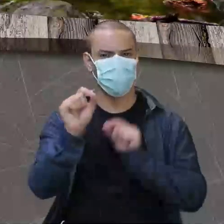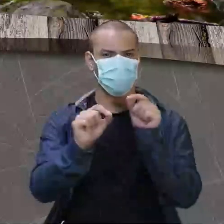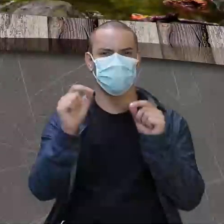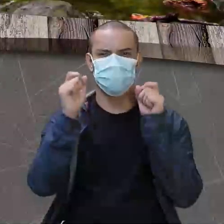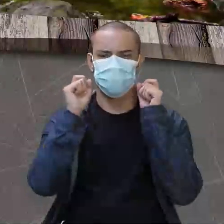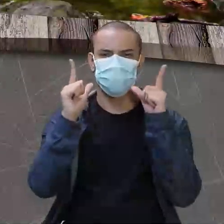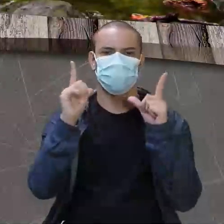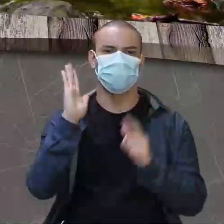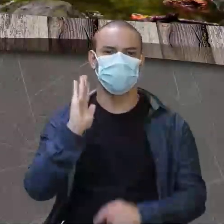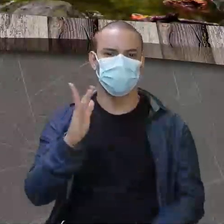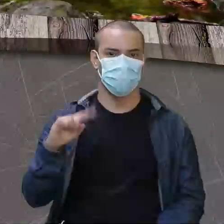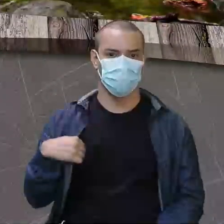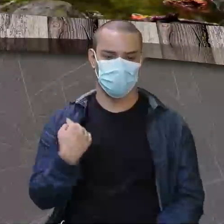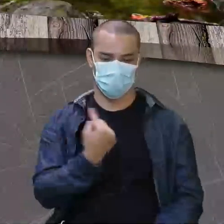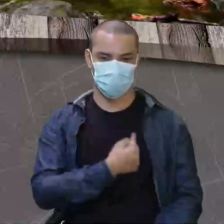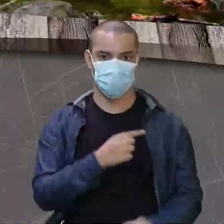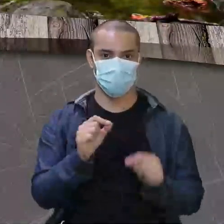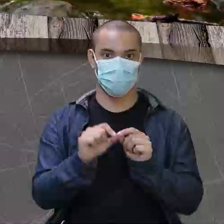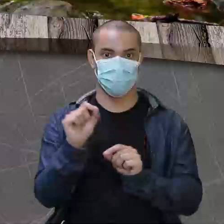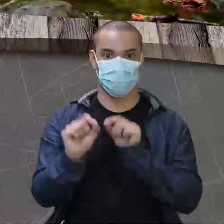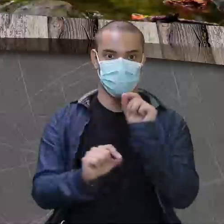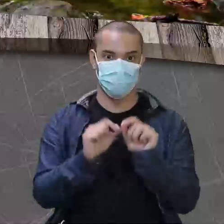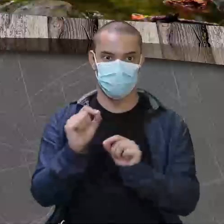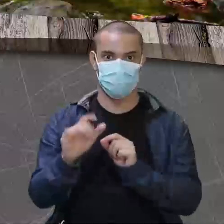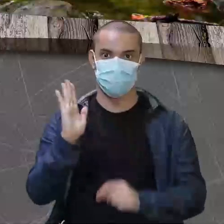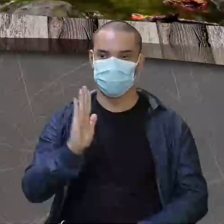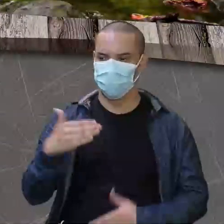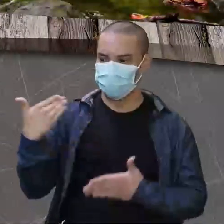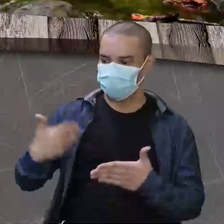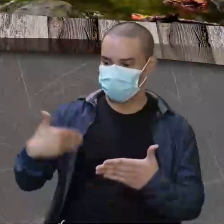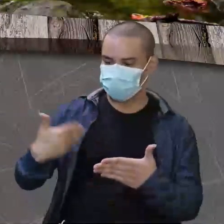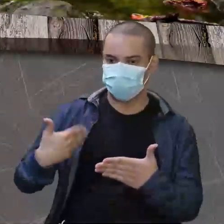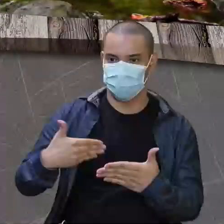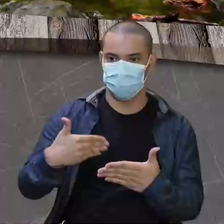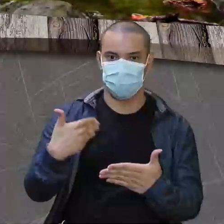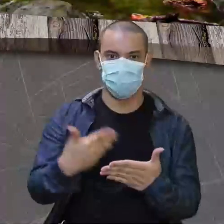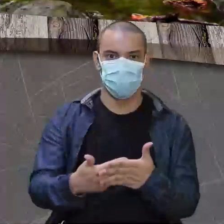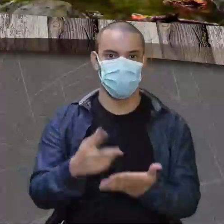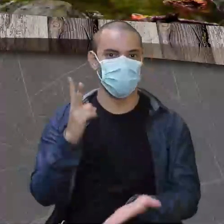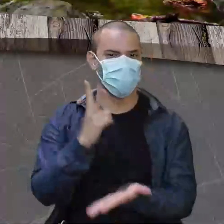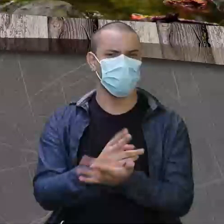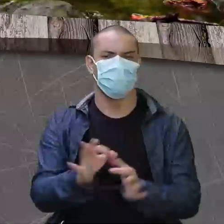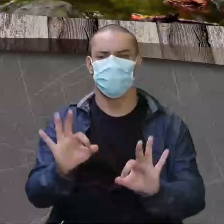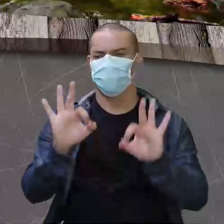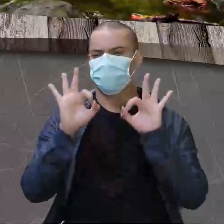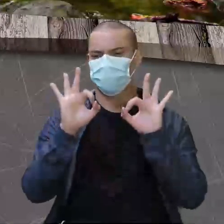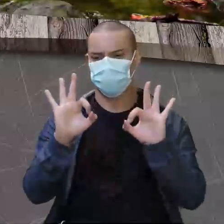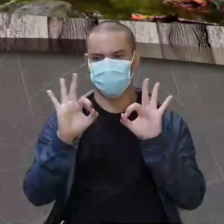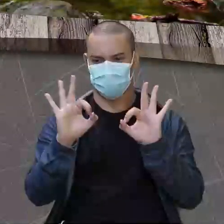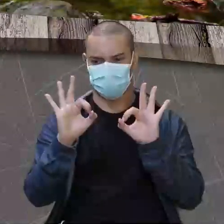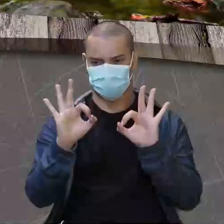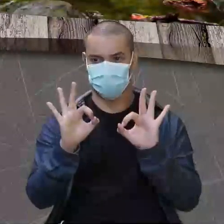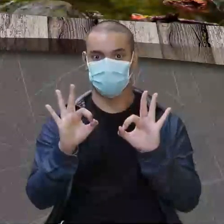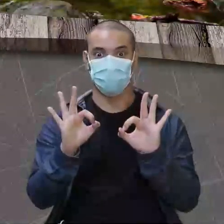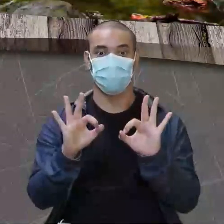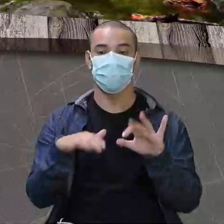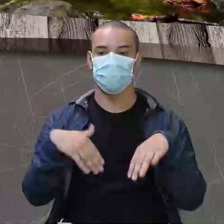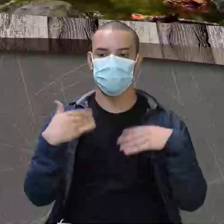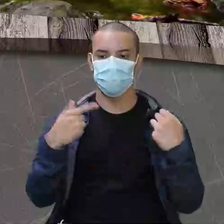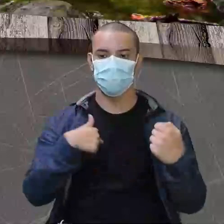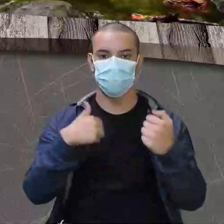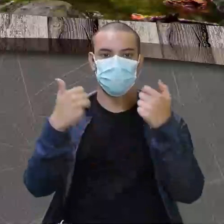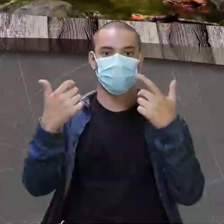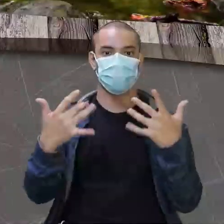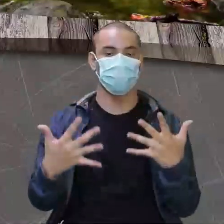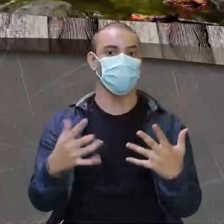gente estava ali numa pegada super joia. Nessa pegada, a gente falou